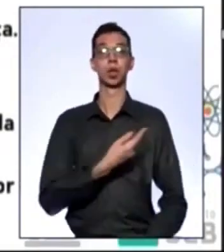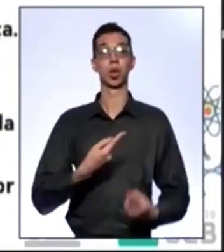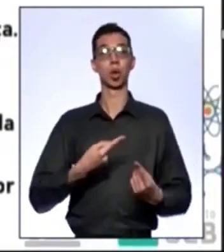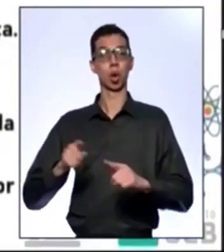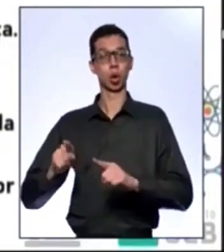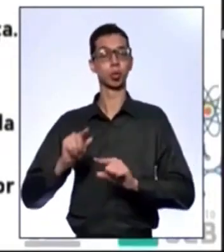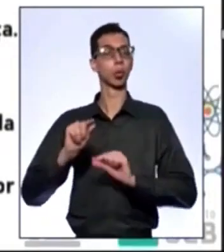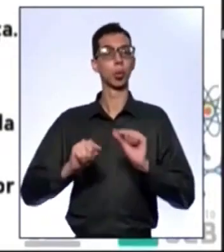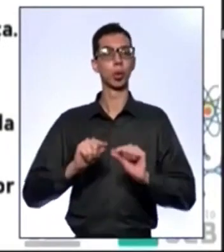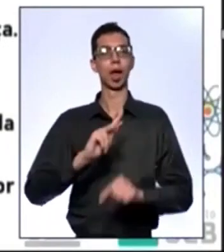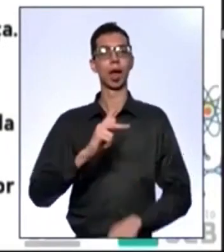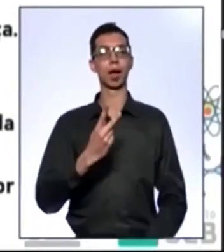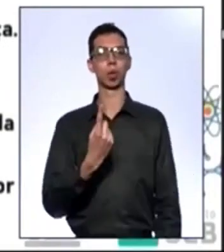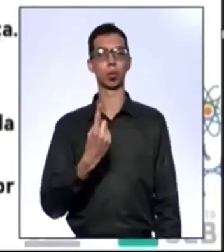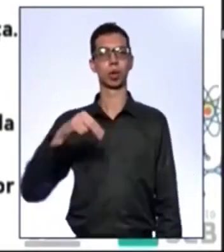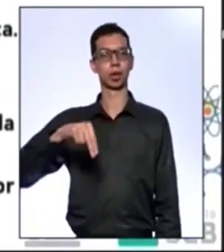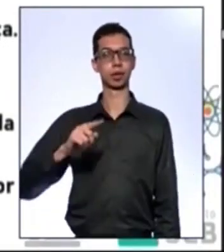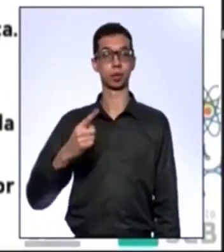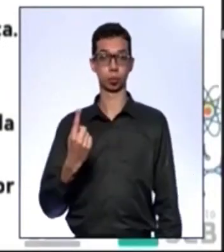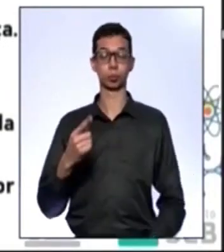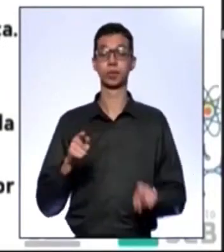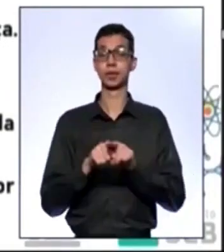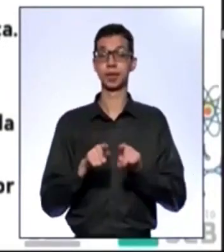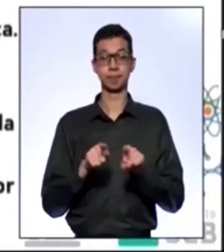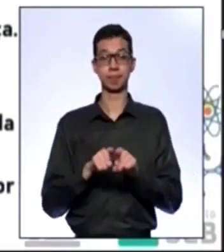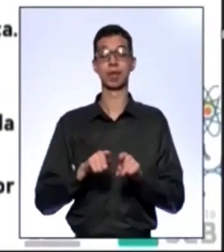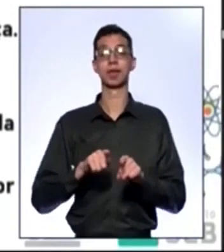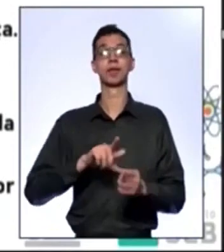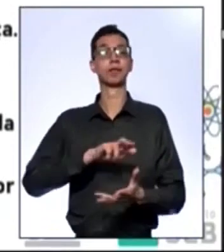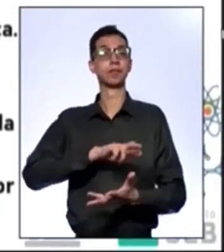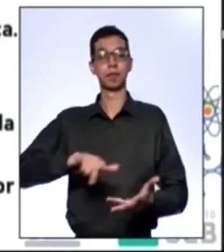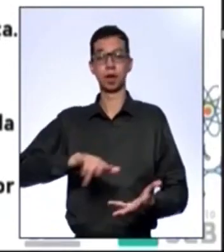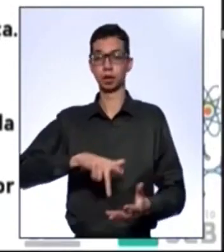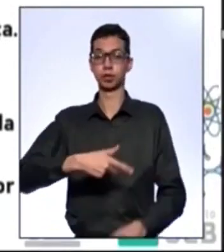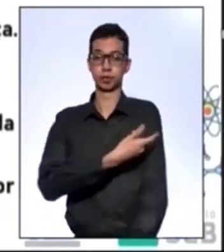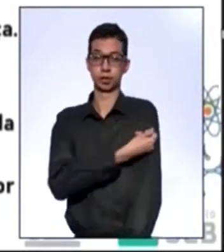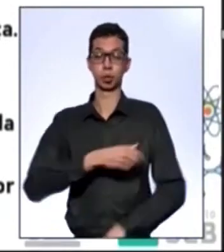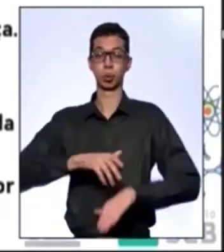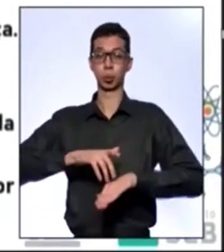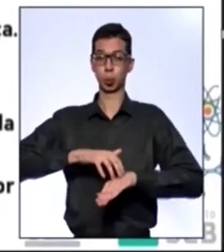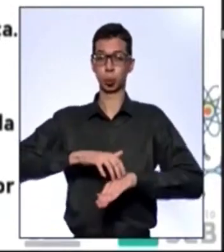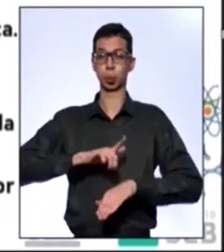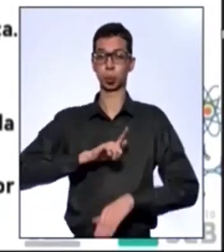como qualquer outra vacina contra agentes causadores de doenças